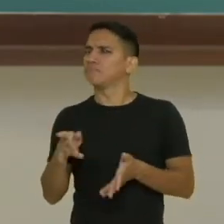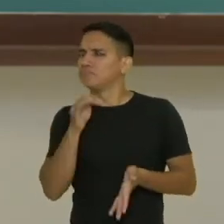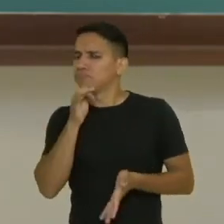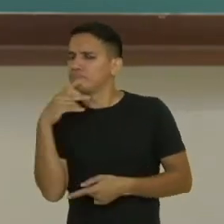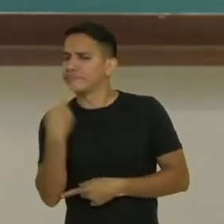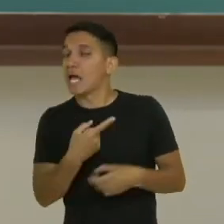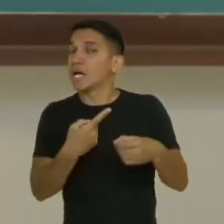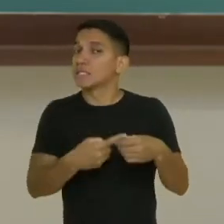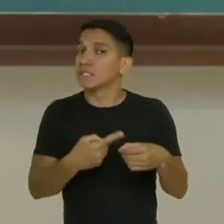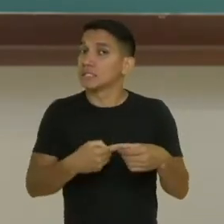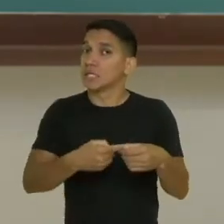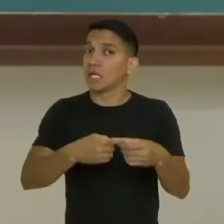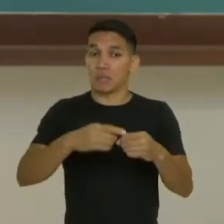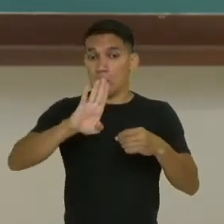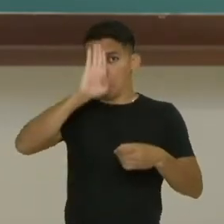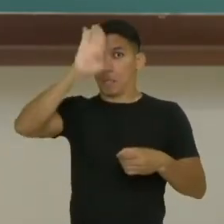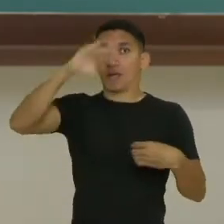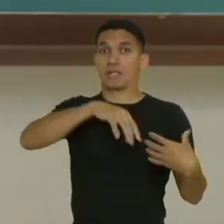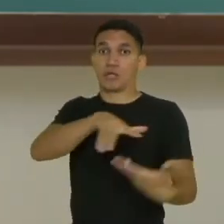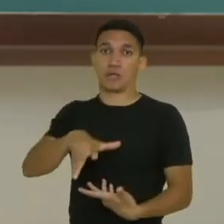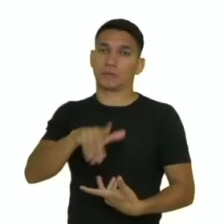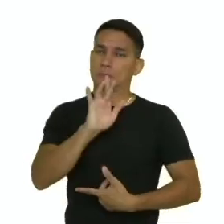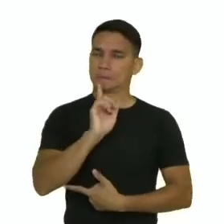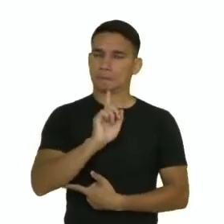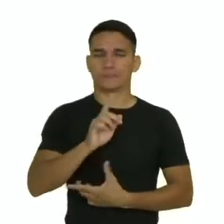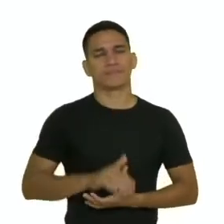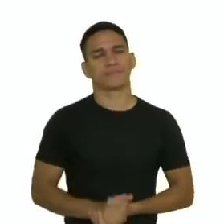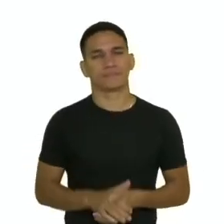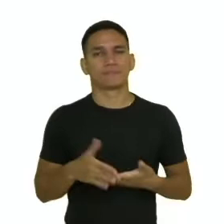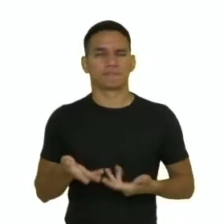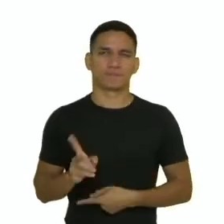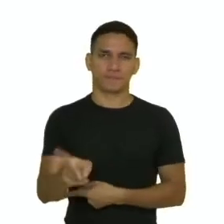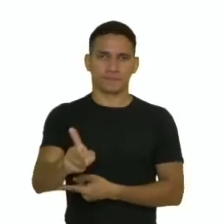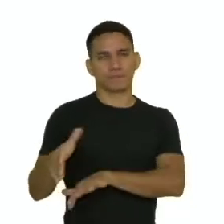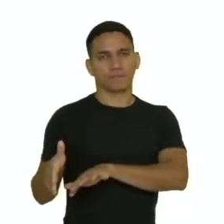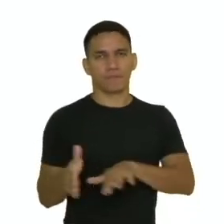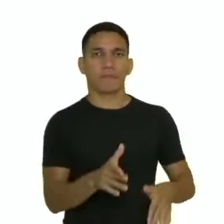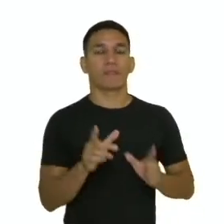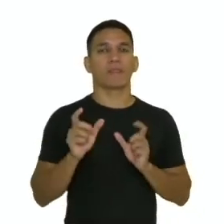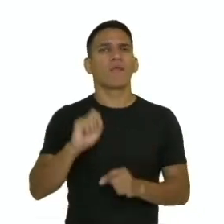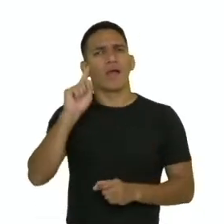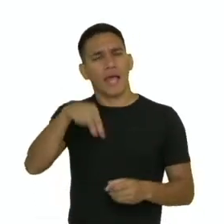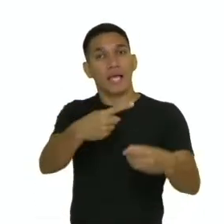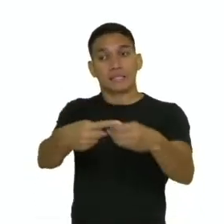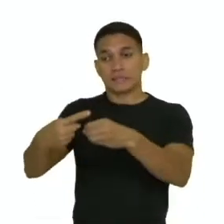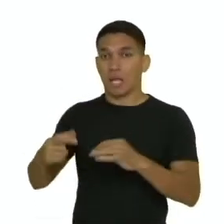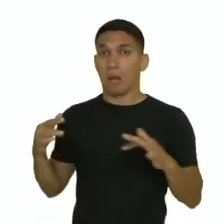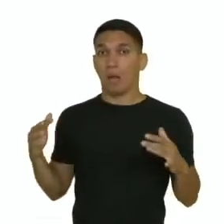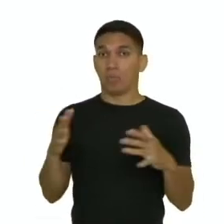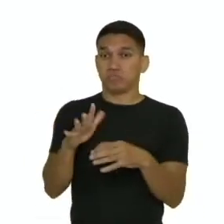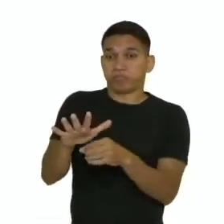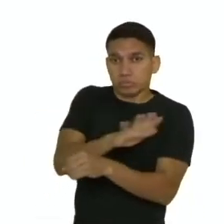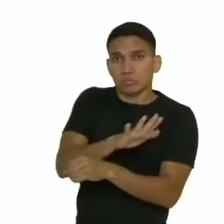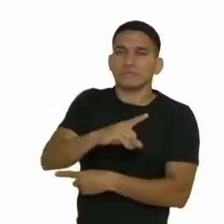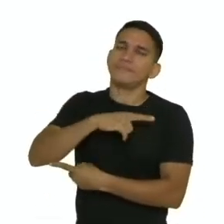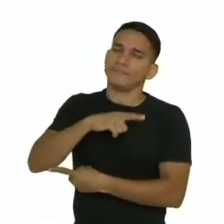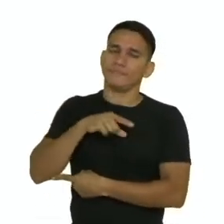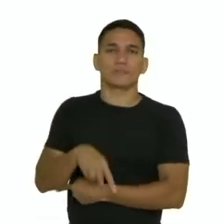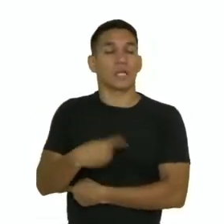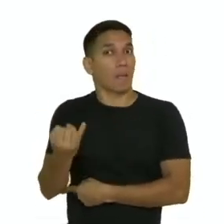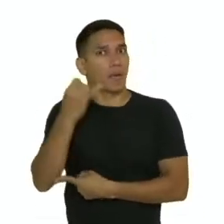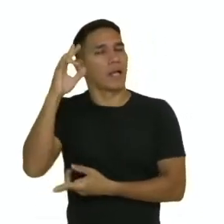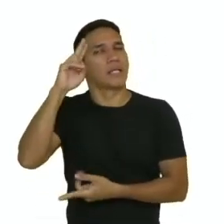cidade global. Bem, dando continuidade. Essas cidades são populosas? É importante lembrar que o número